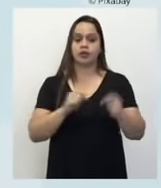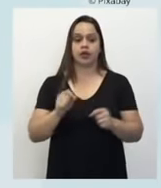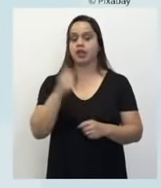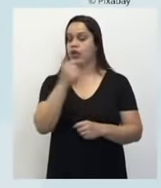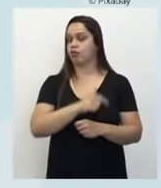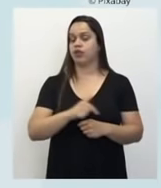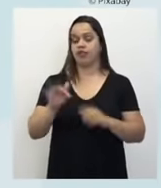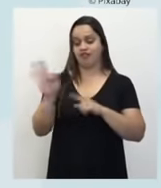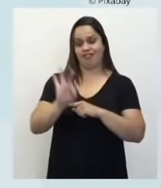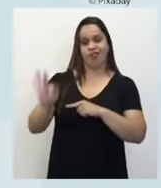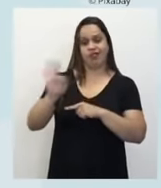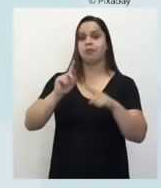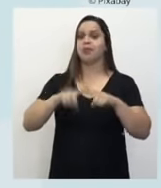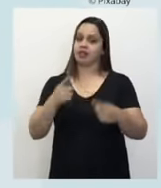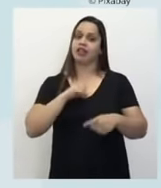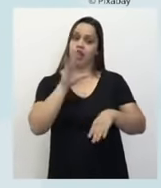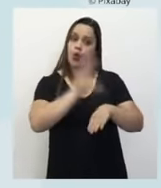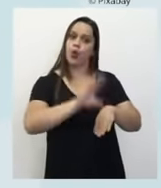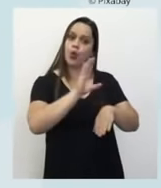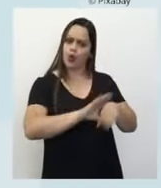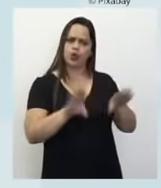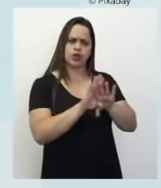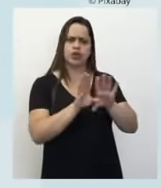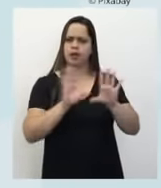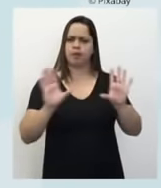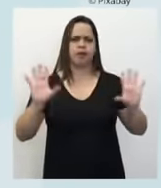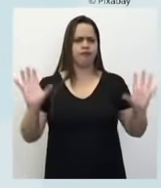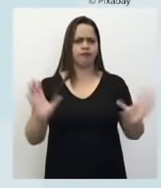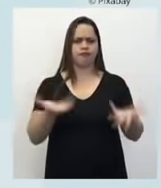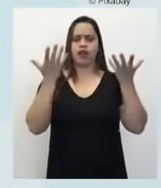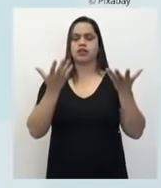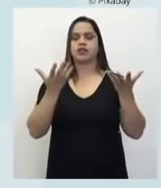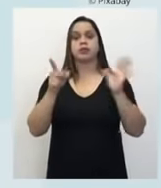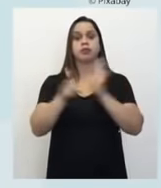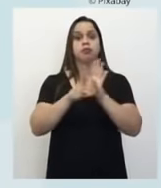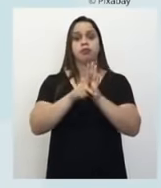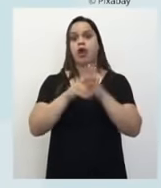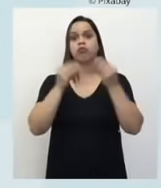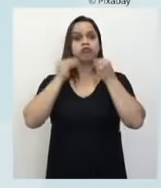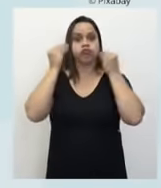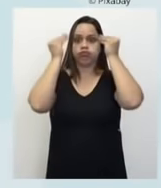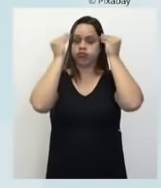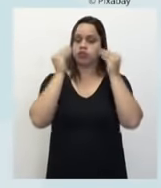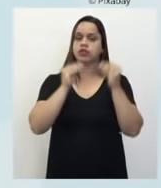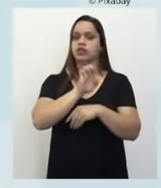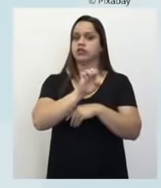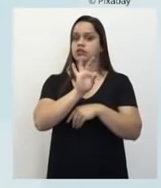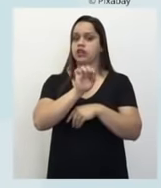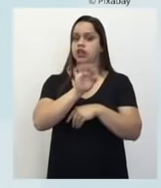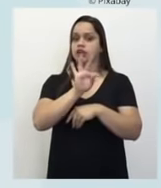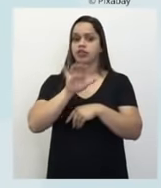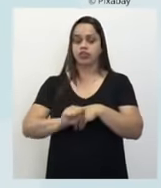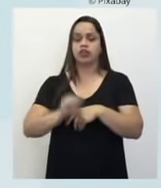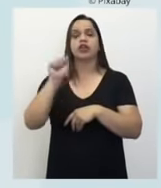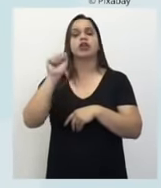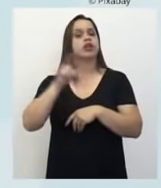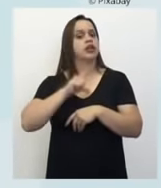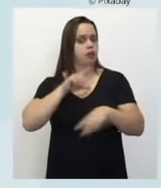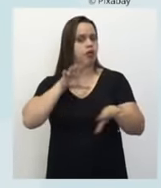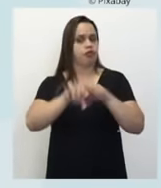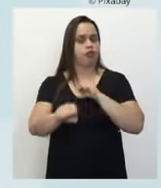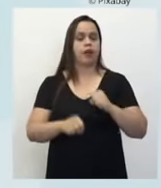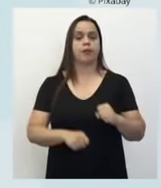cursos técnicos e muitos eventos de estética para uma boa formação. Então, quem quer seguir essa profissão aí, turma,